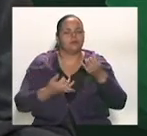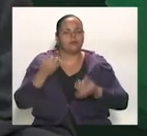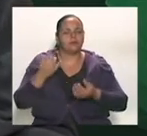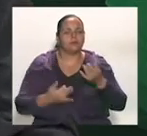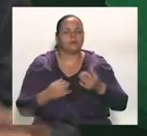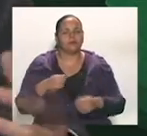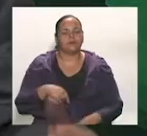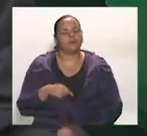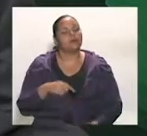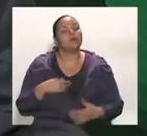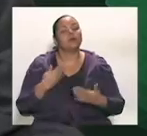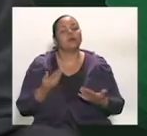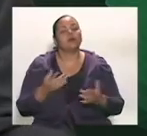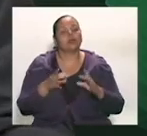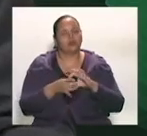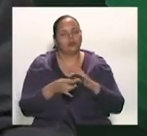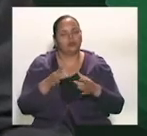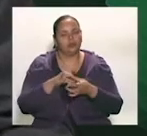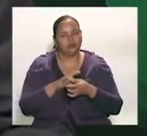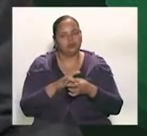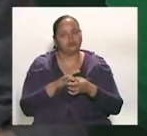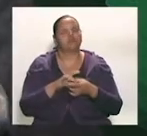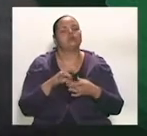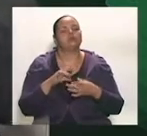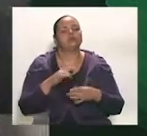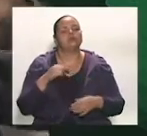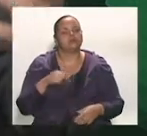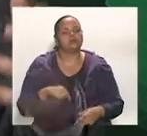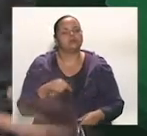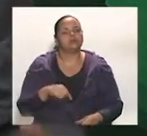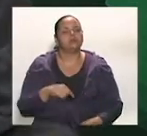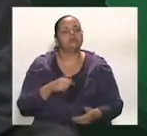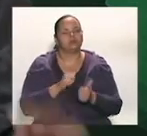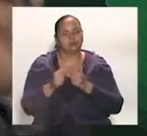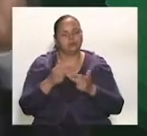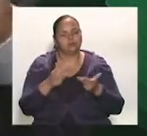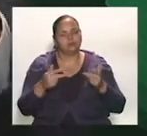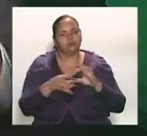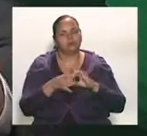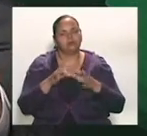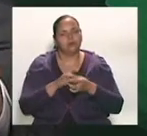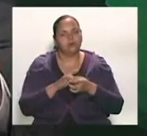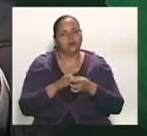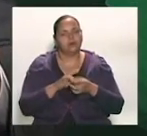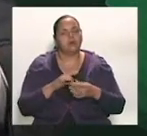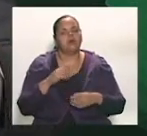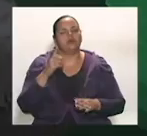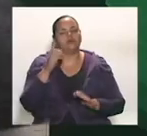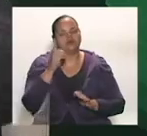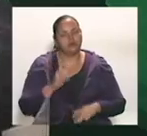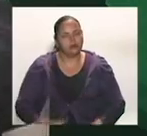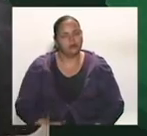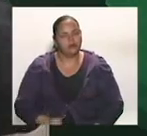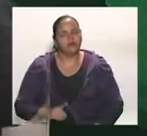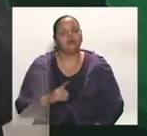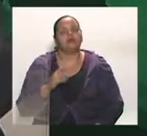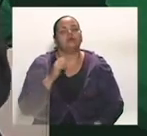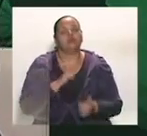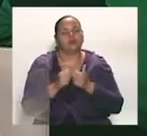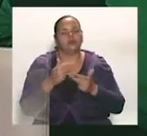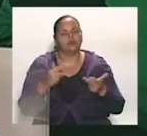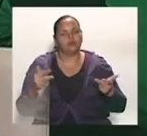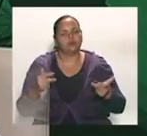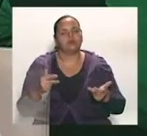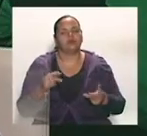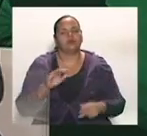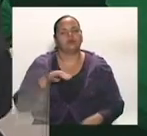de Lille e vamos lecionar para os franceses e para várias nacionalidades sobre os Jogos Olímpicos, a